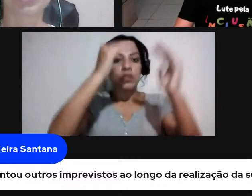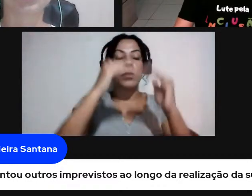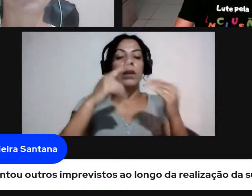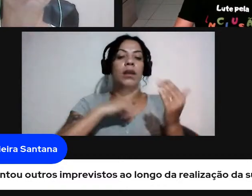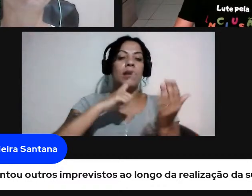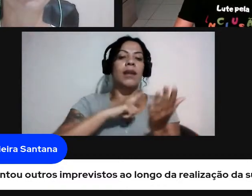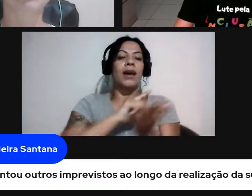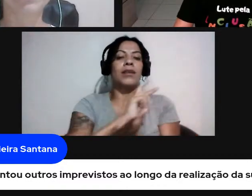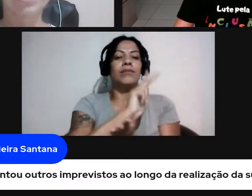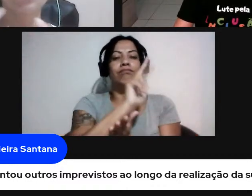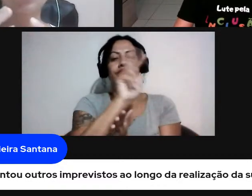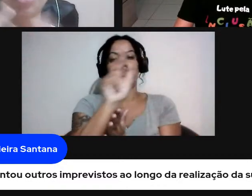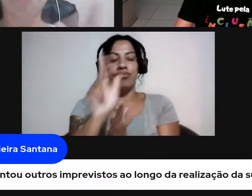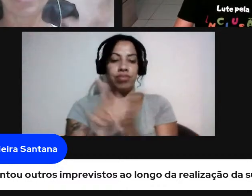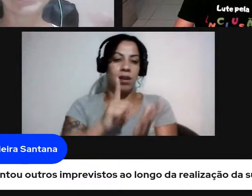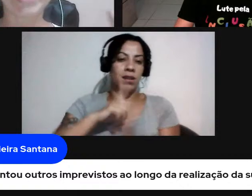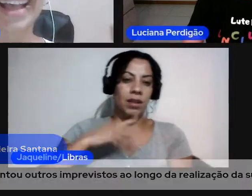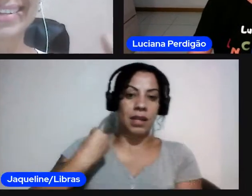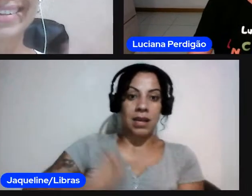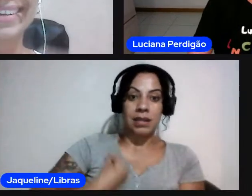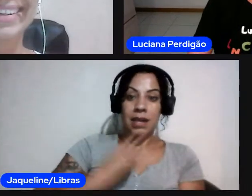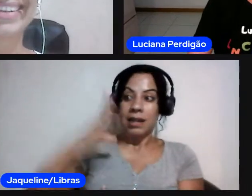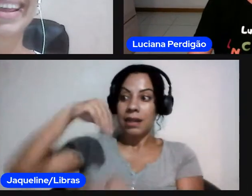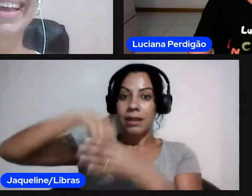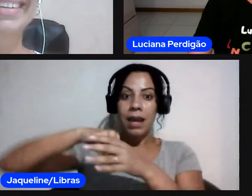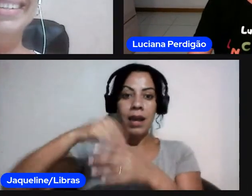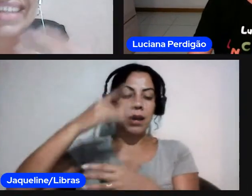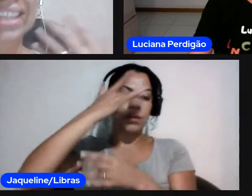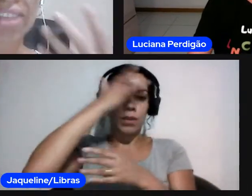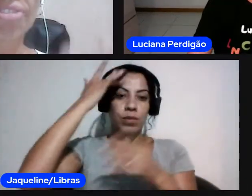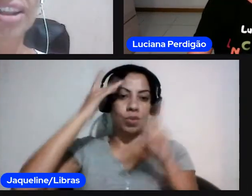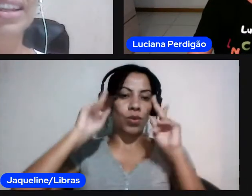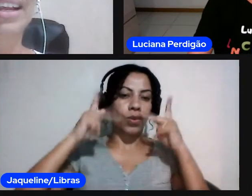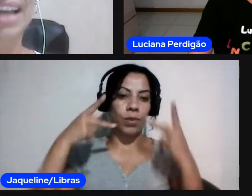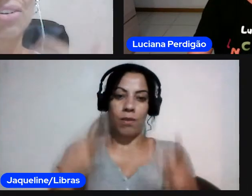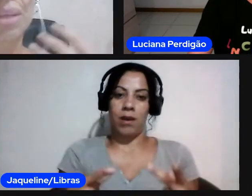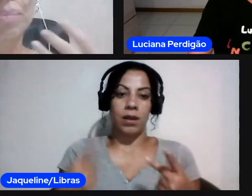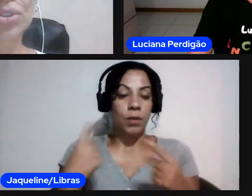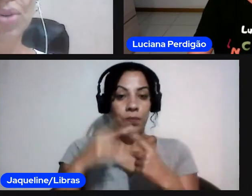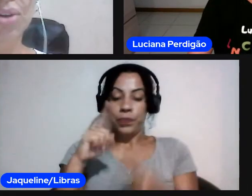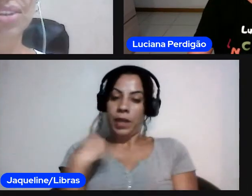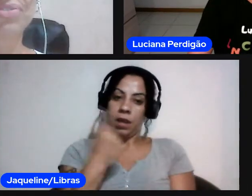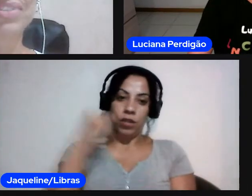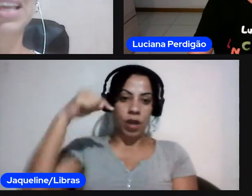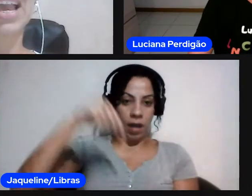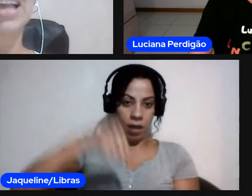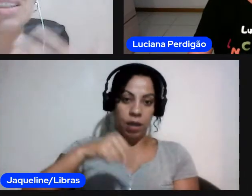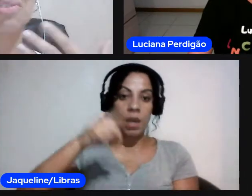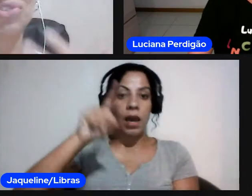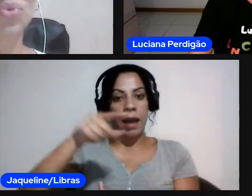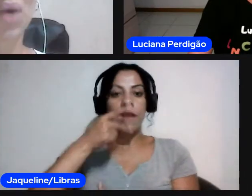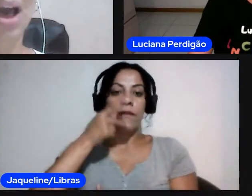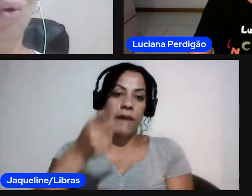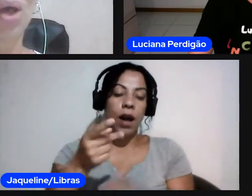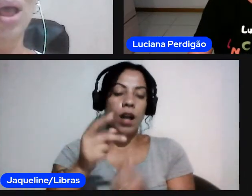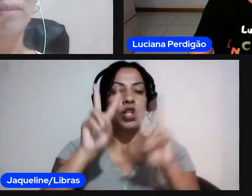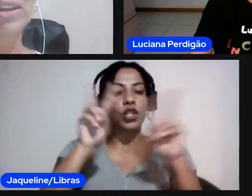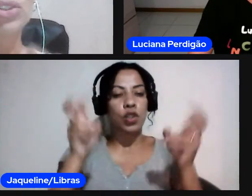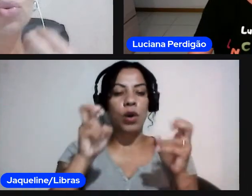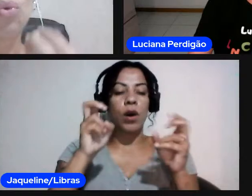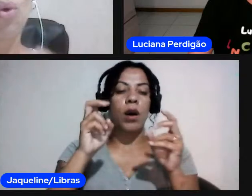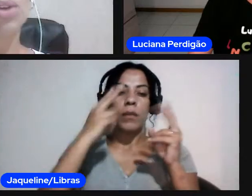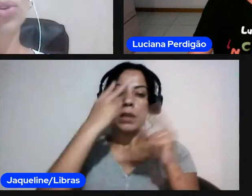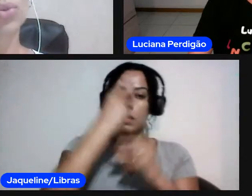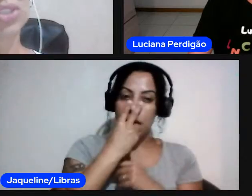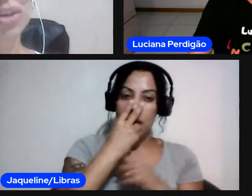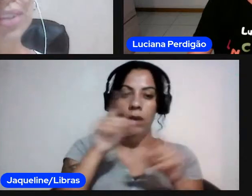que existe dentro da humanidade. Né? A gente aqui está falando, é claro, da pessoa com deficiência visual,